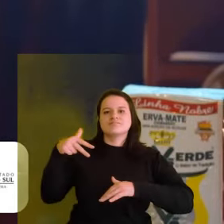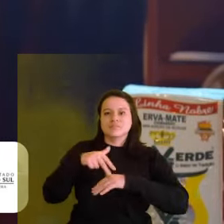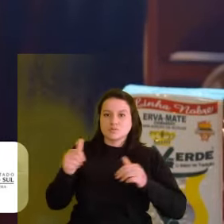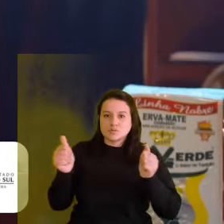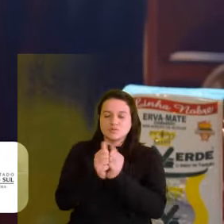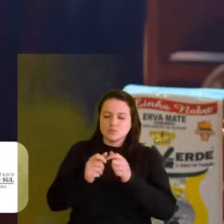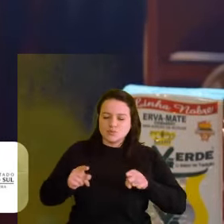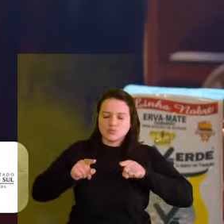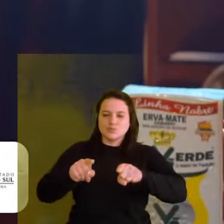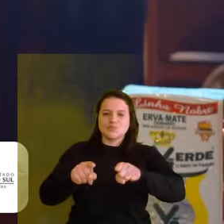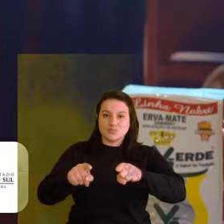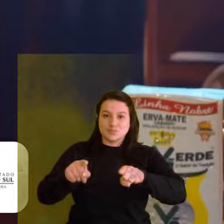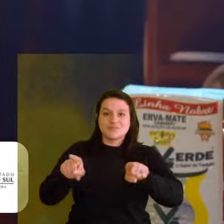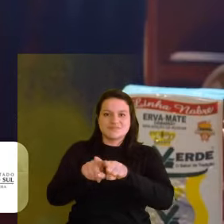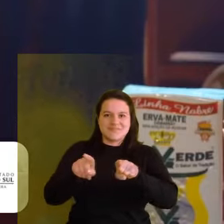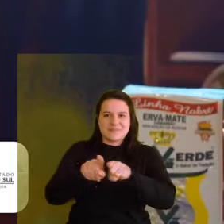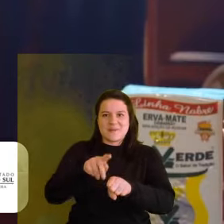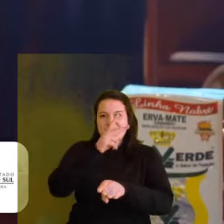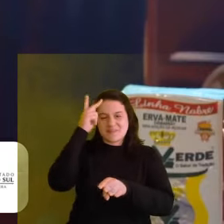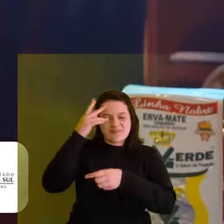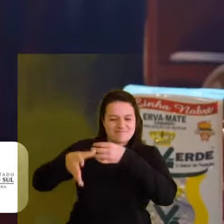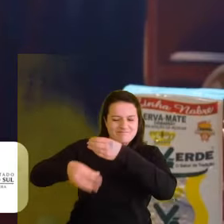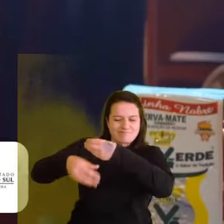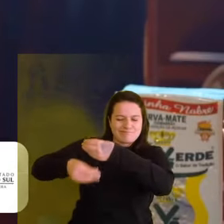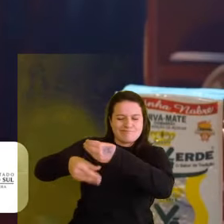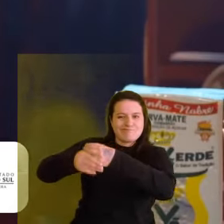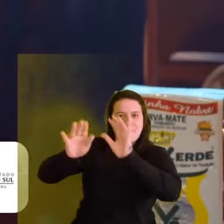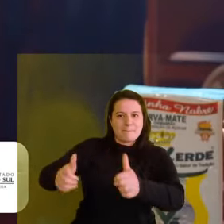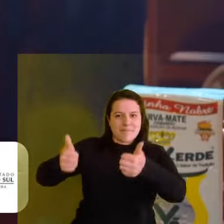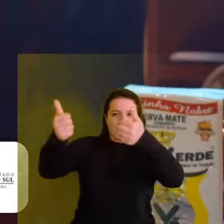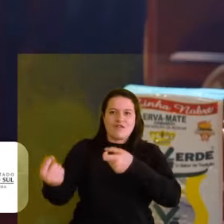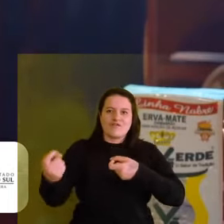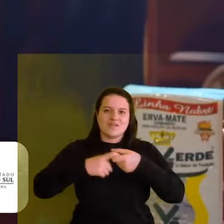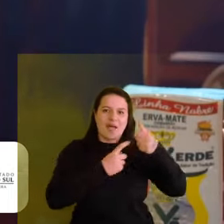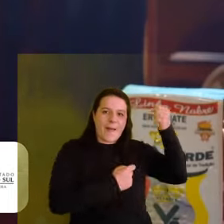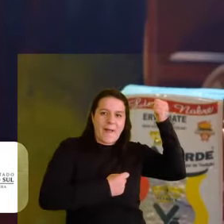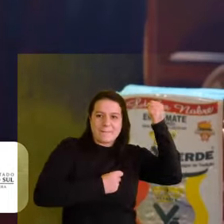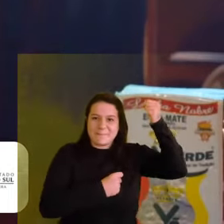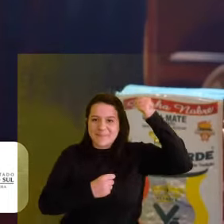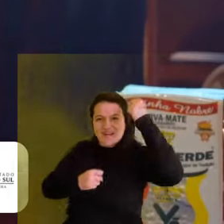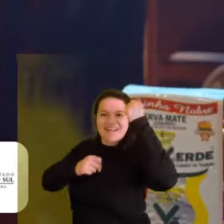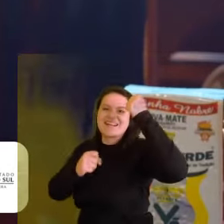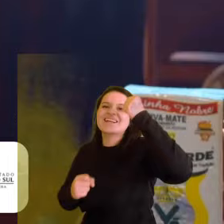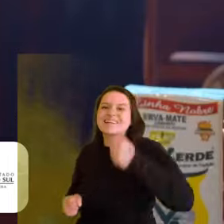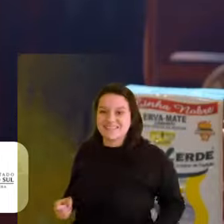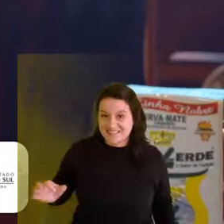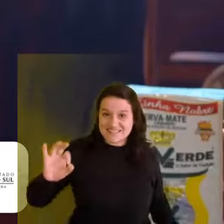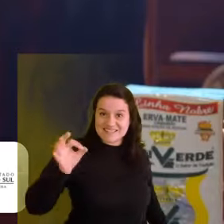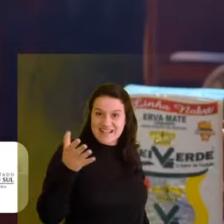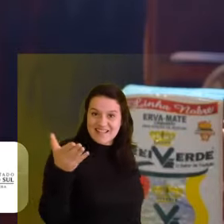gente para acrescentar, para a gente voltar os bailes de pé direito. Pode ter certeza. Muito obrigado, família e